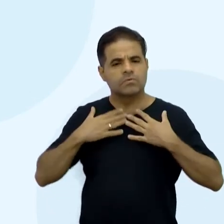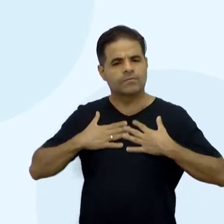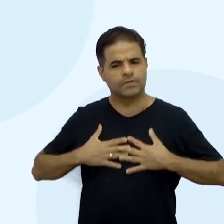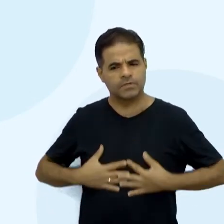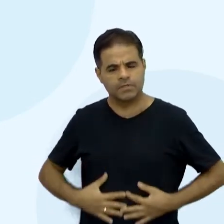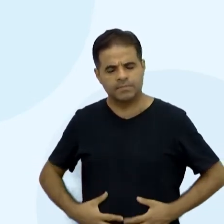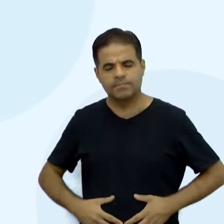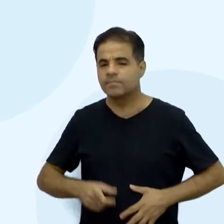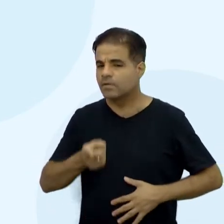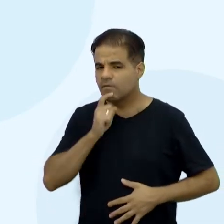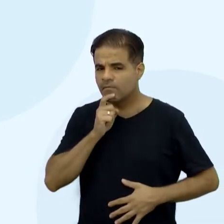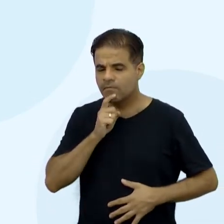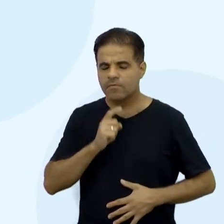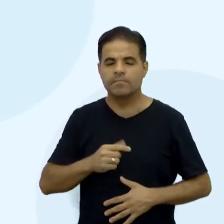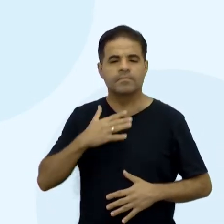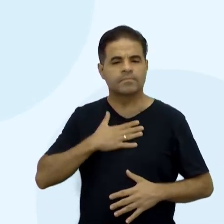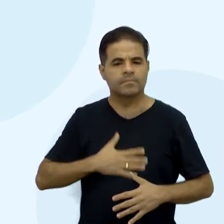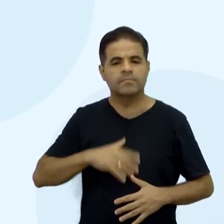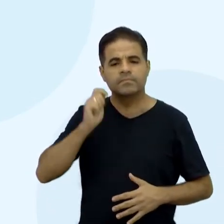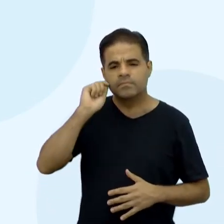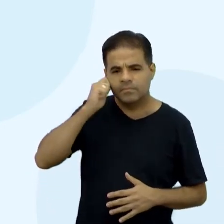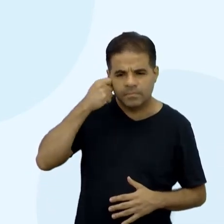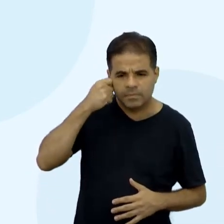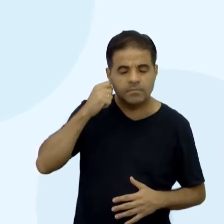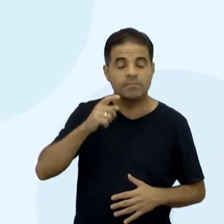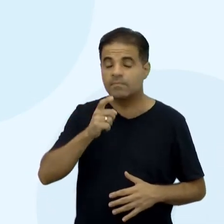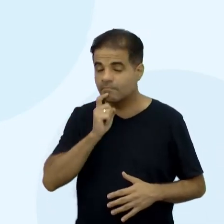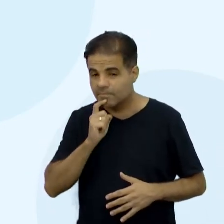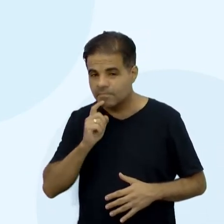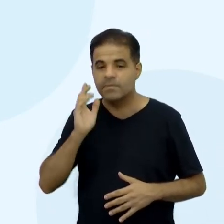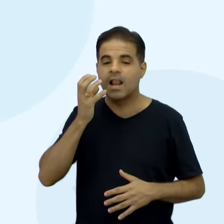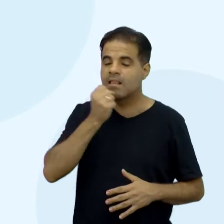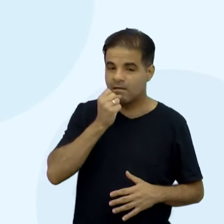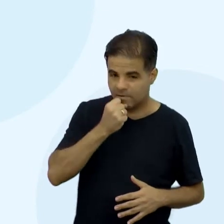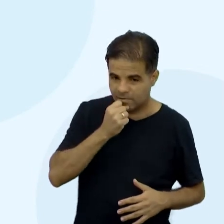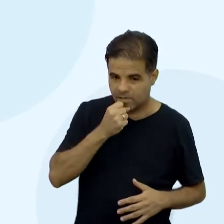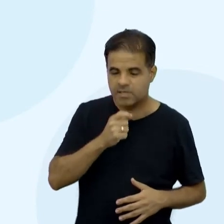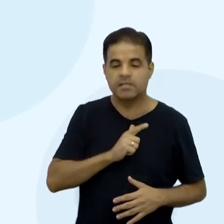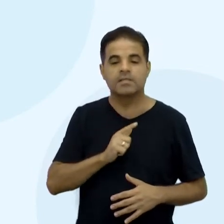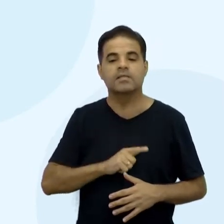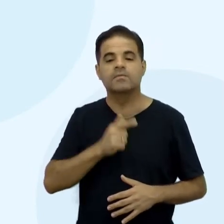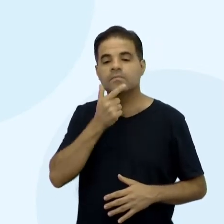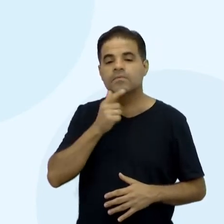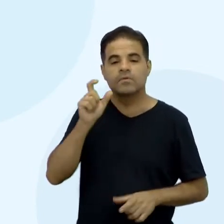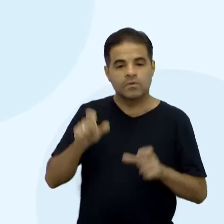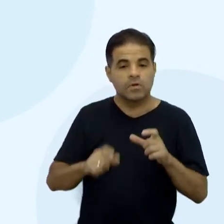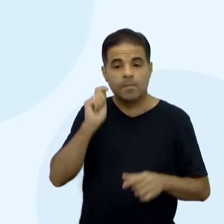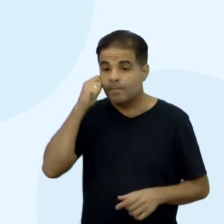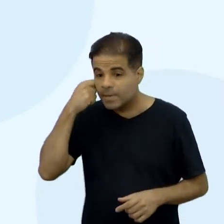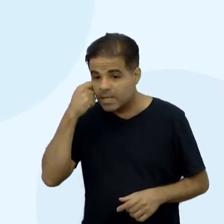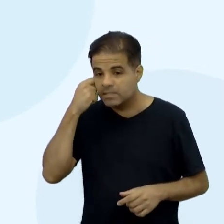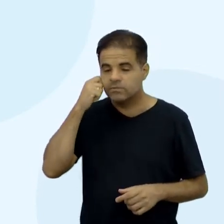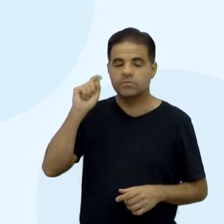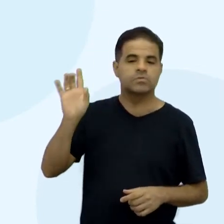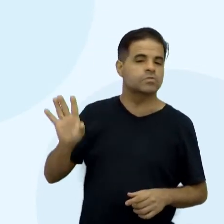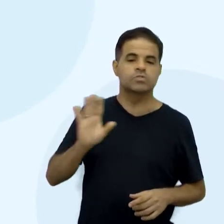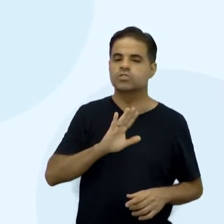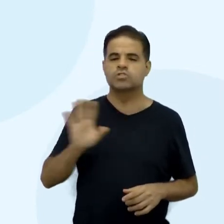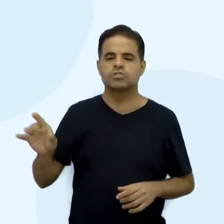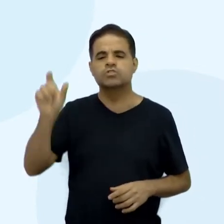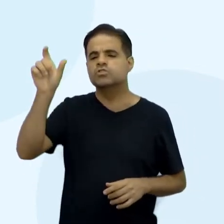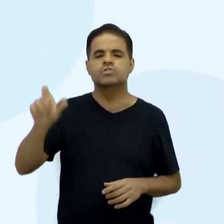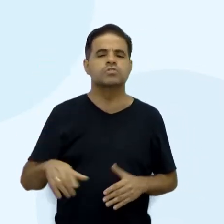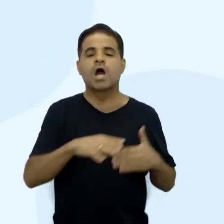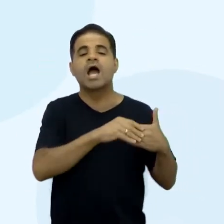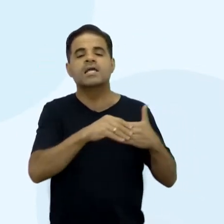colete verde, vestidos de colete preto, ou verde e laranja. Nós temos ali sim um jogador de preto, que num outro momento ele só seria